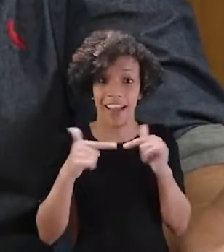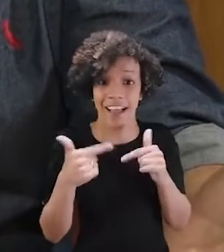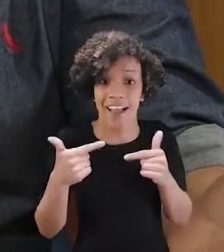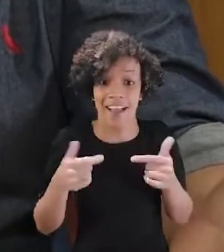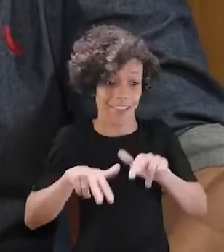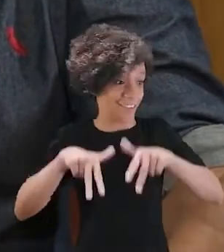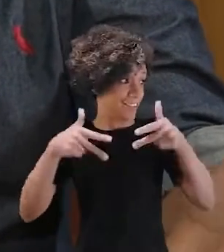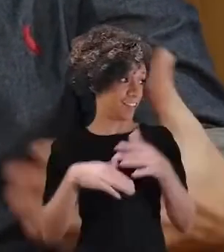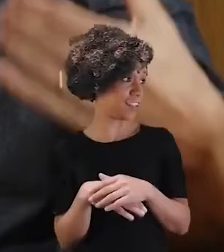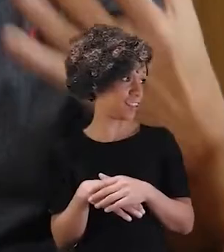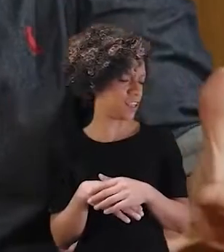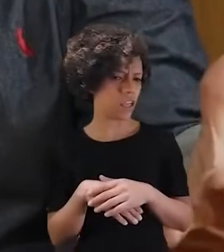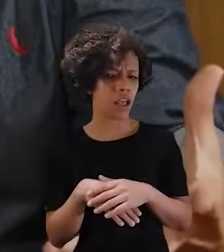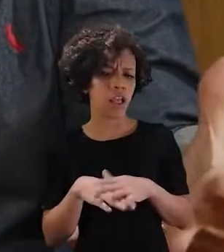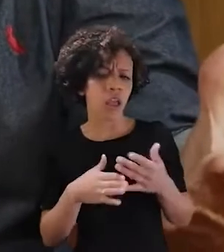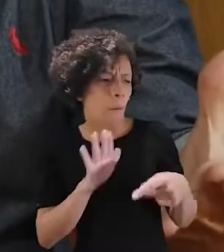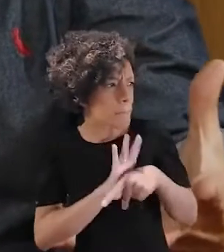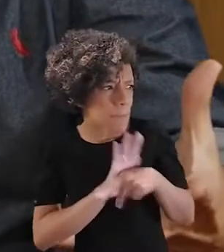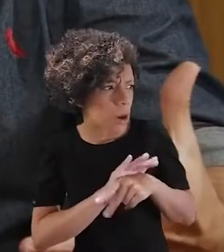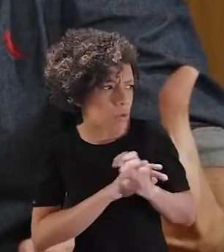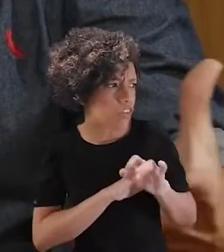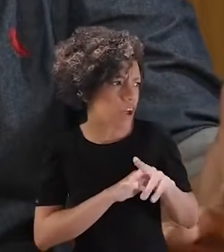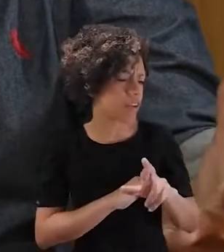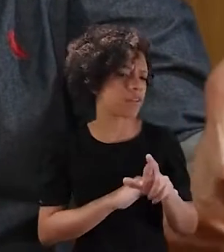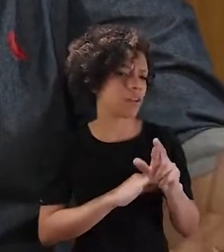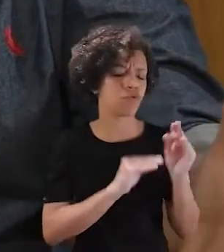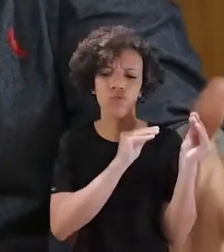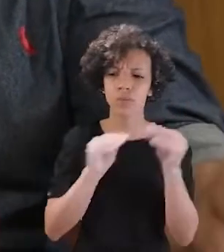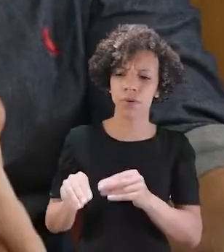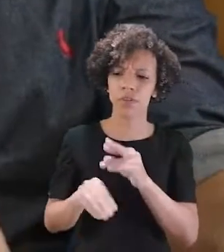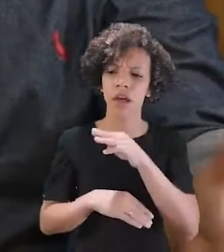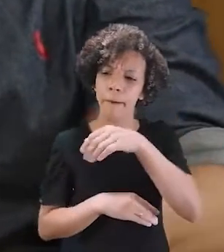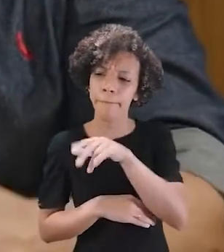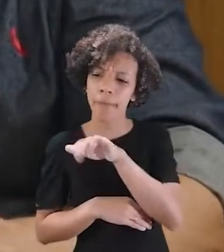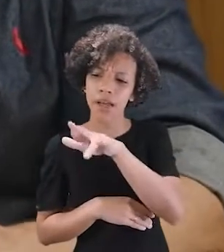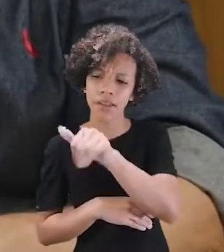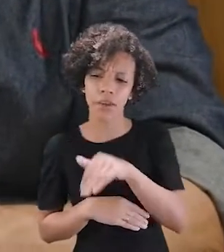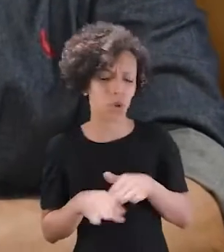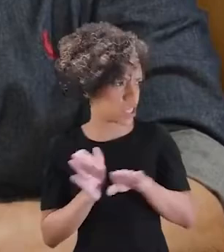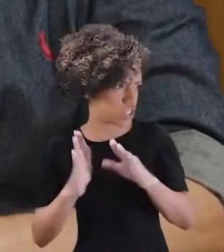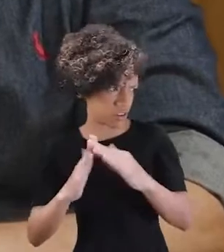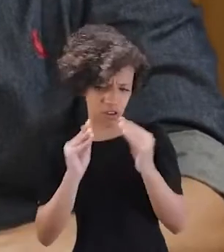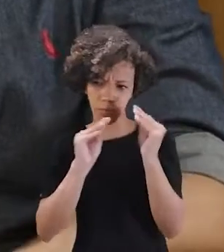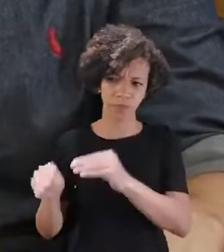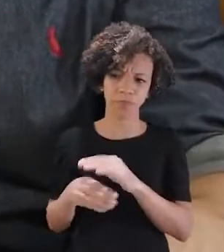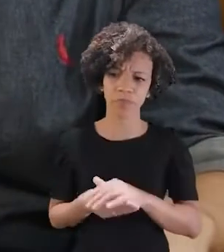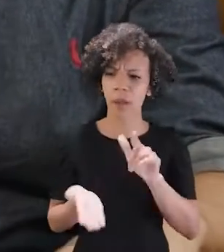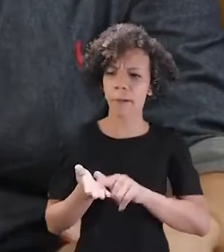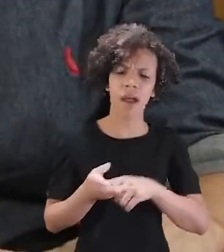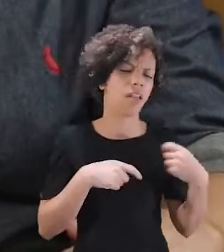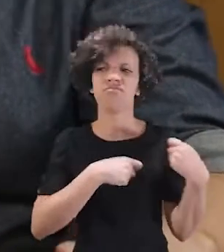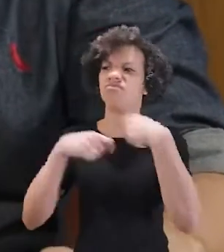não imaginava que o próprio tratamento que o Wagner dispensa a Maria Ribeiro do Nascimento de personagem Ribeiro quando ele chega em casa ali